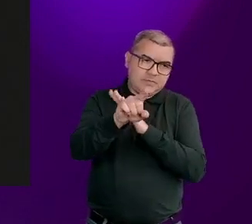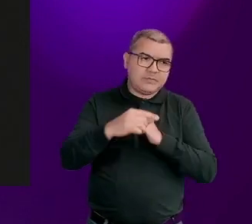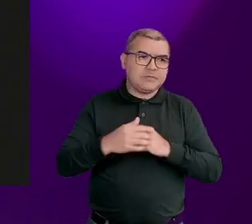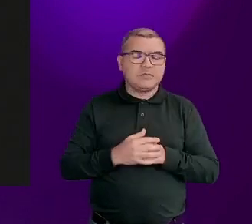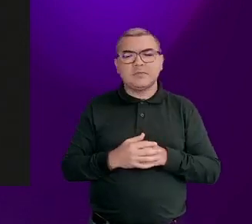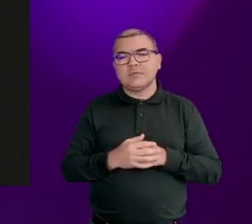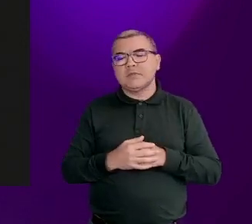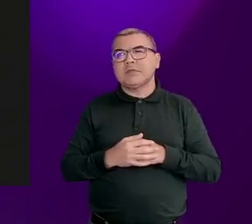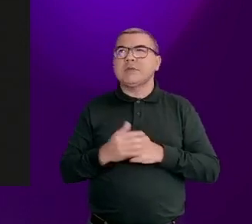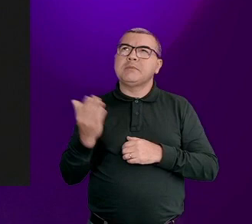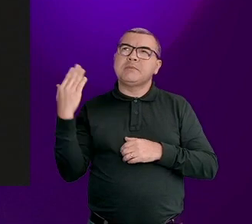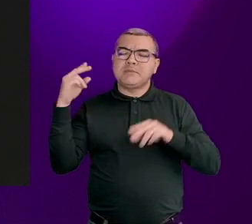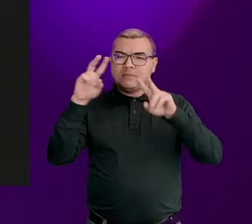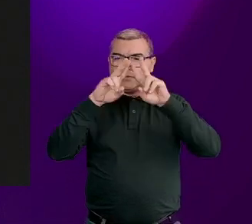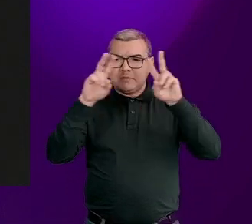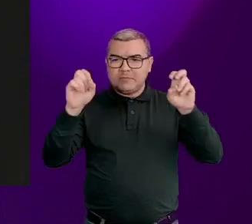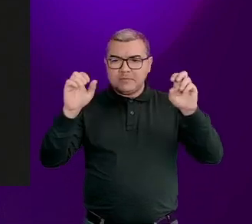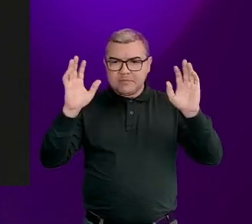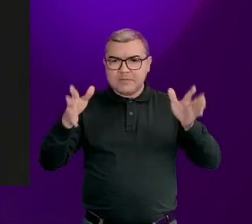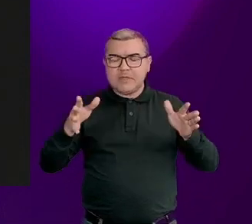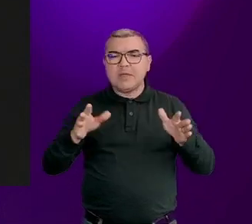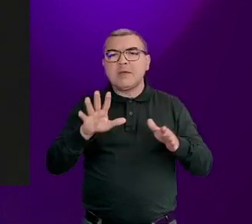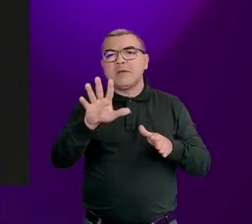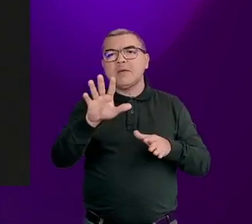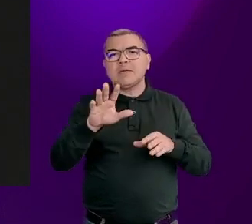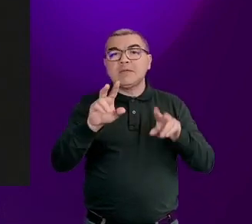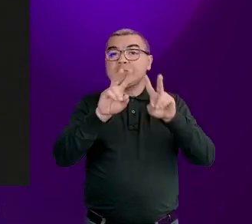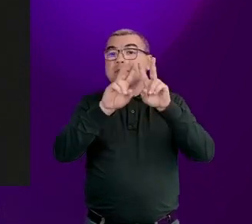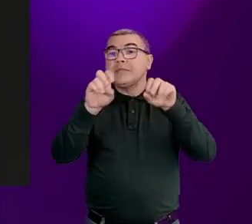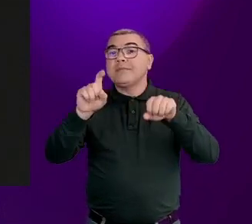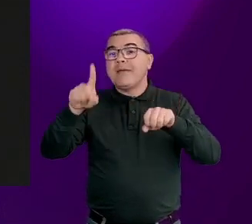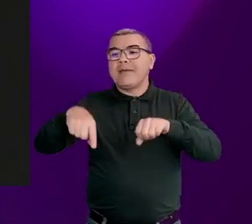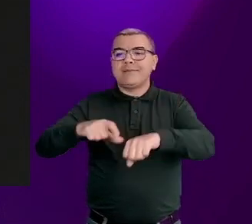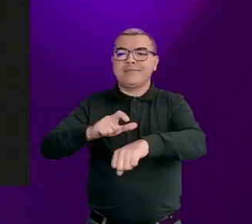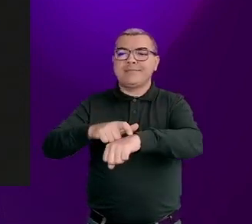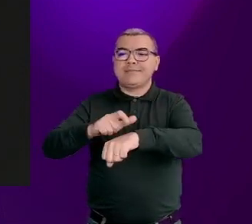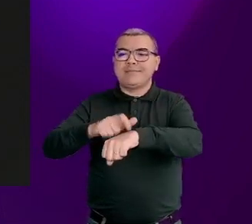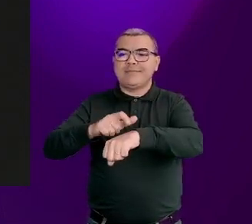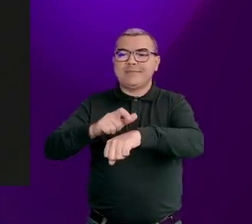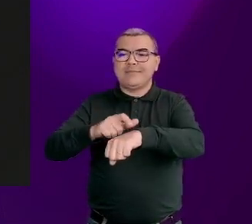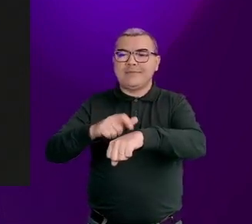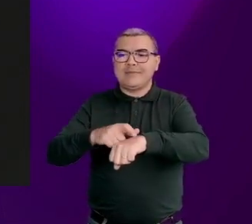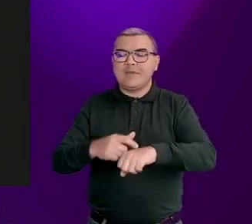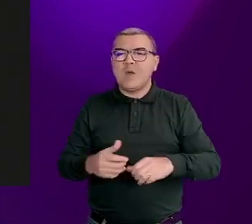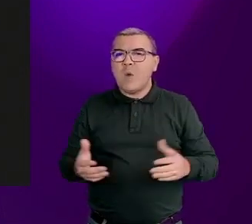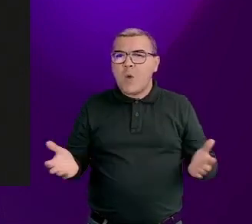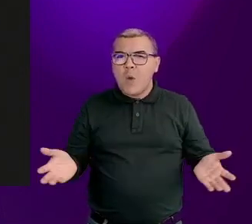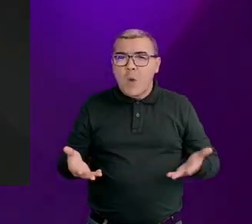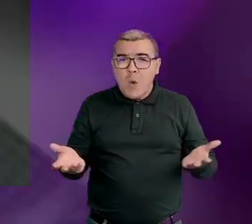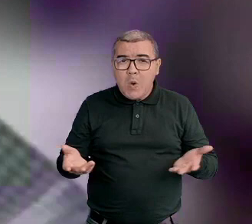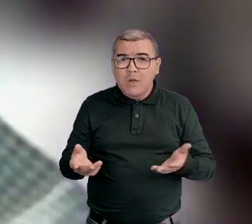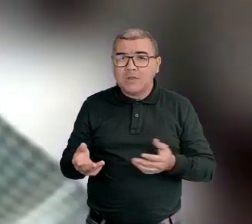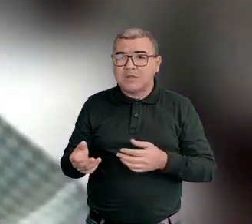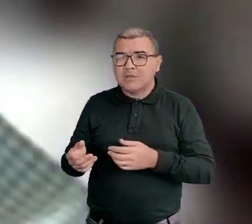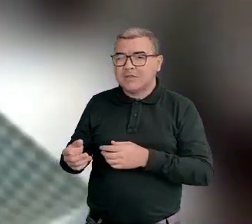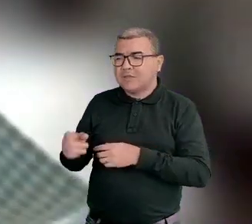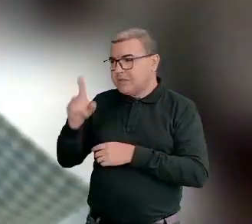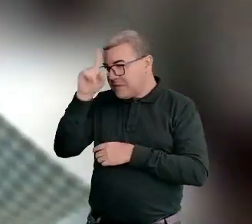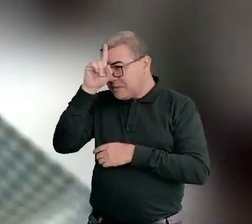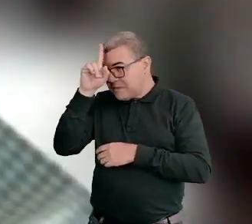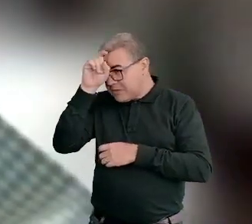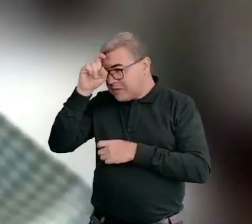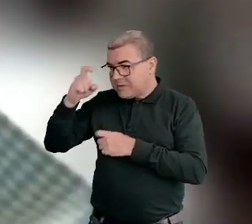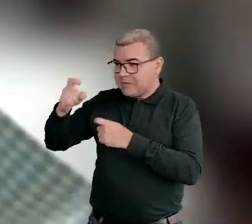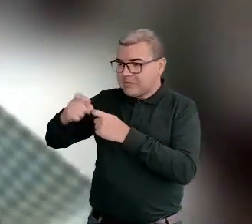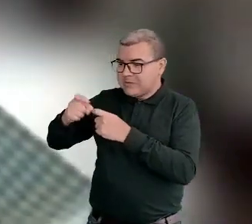uma questão que nós até já conversamos, sobre a questão do tempo. Nós estamos num modelo muito produtivista, né? Em que as